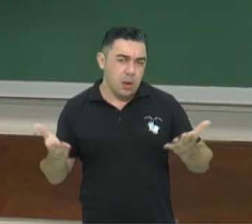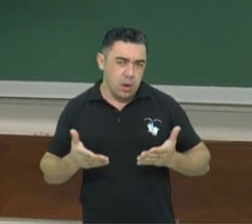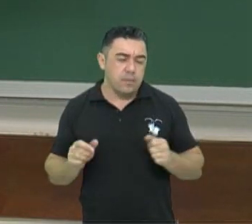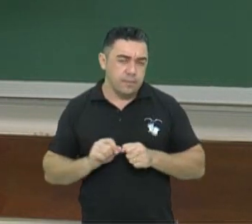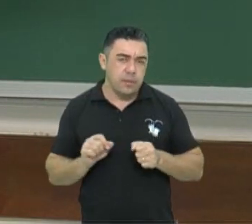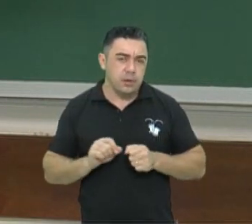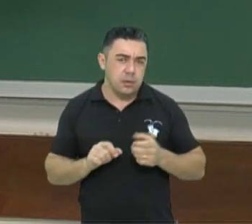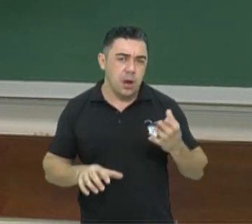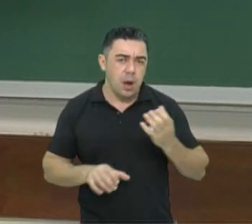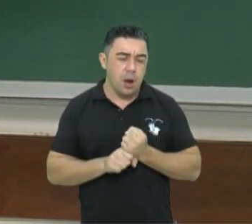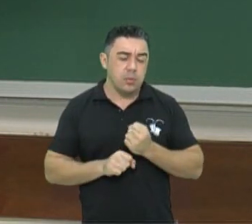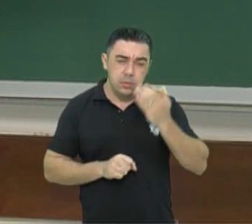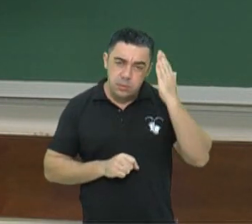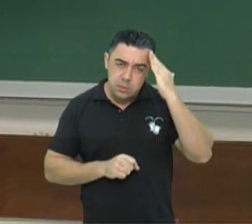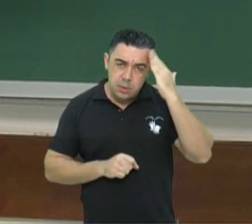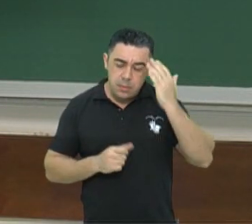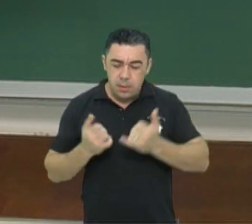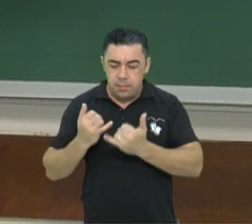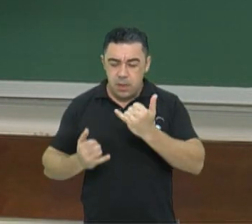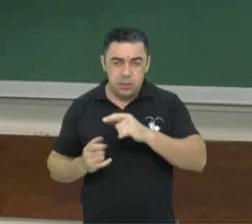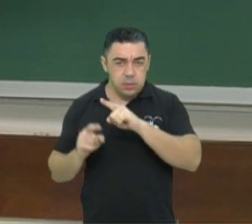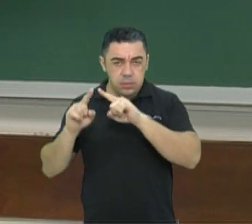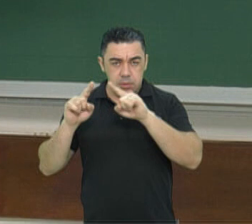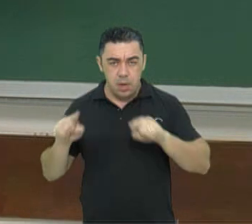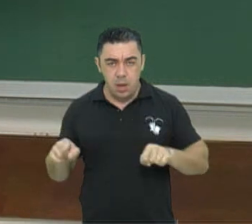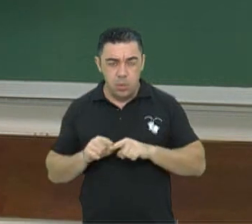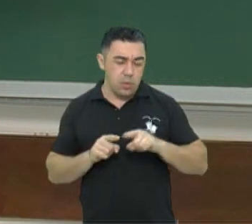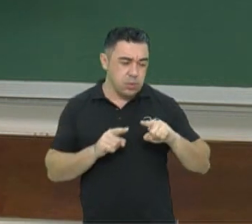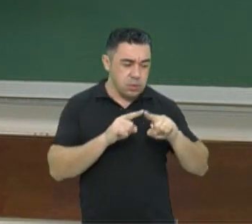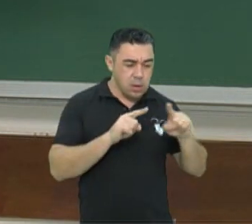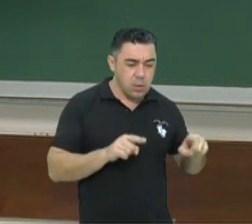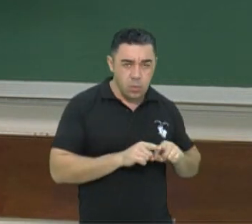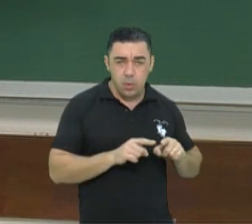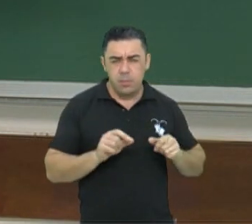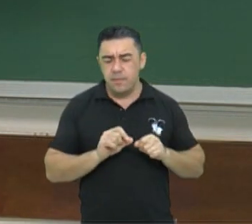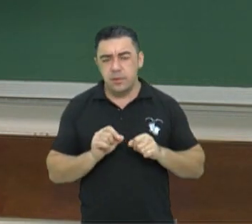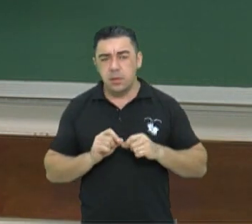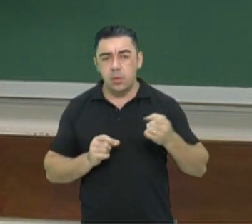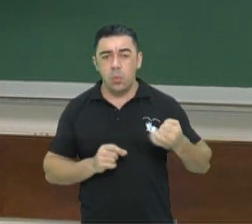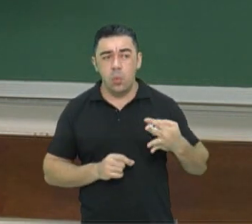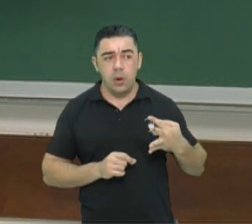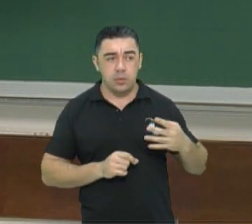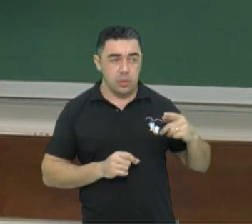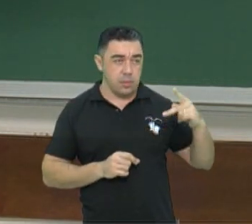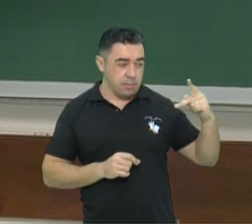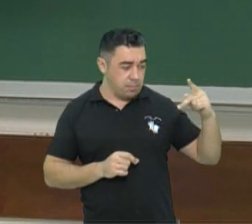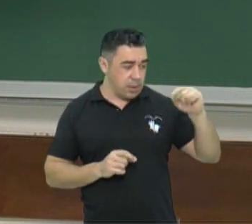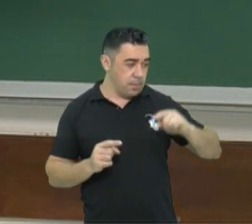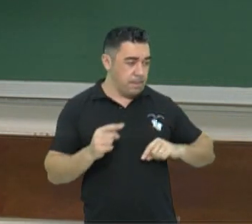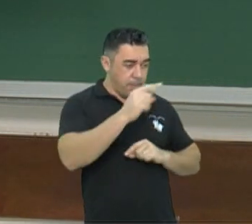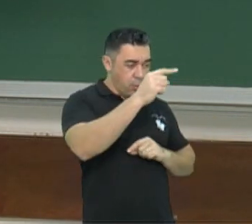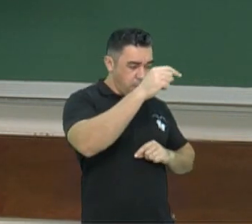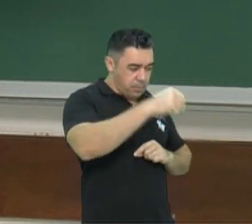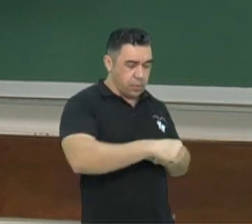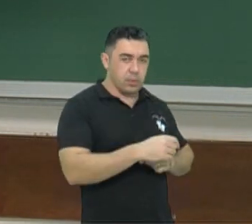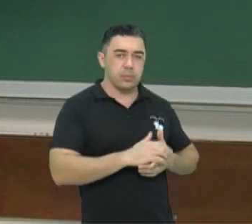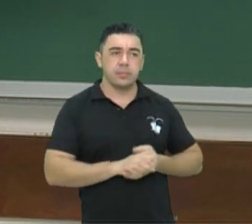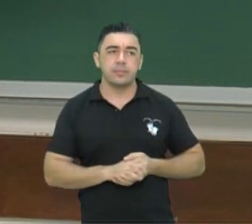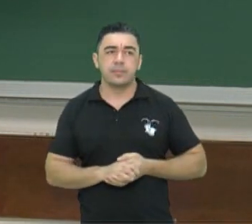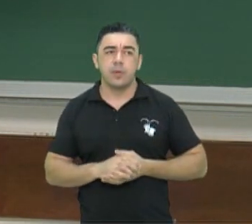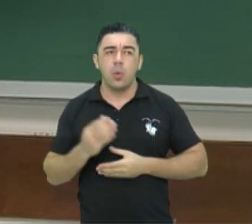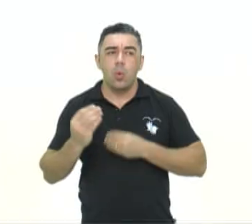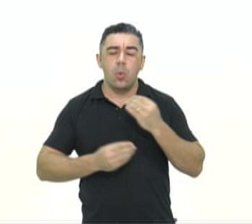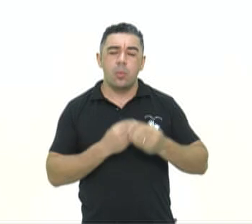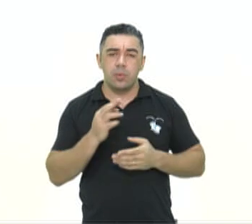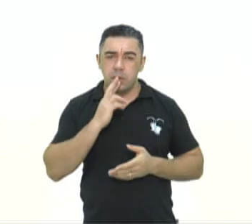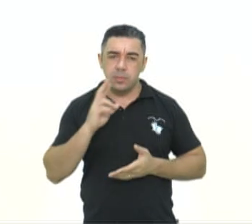como eu falei, ter uma semelhança de triângulo. Agora, para que eu resolva essa situação, basta eu fazer